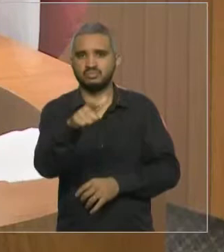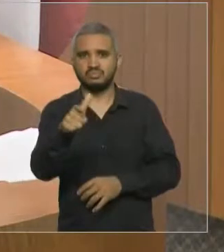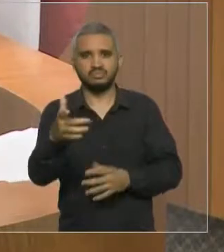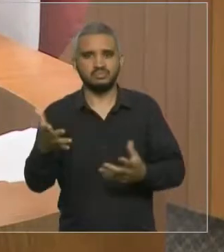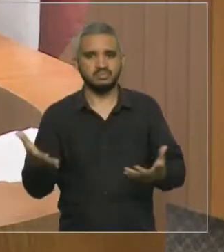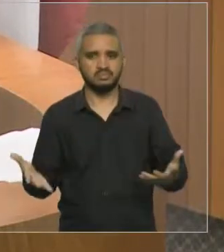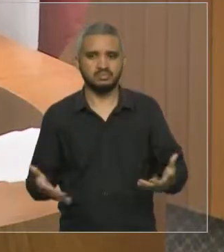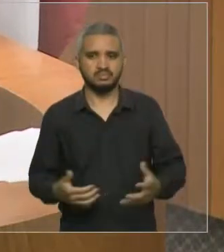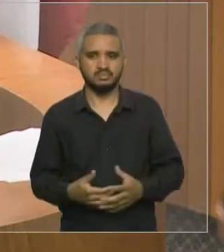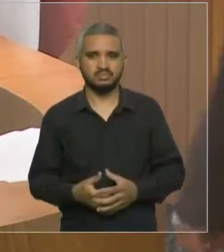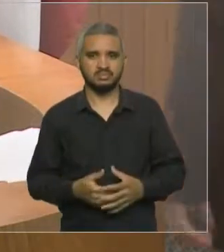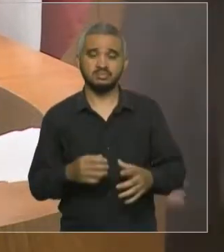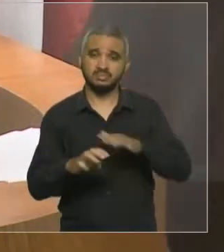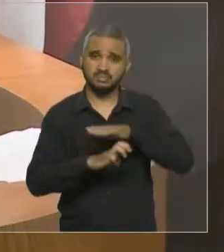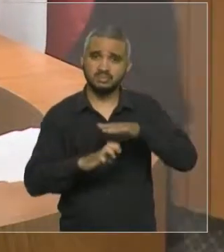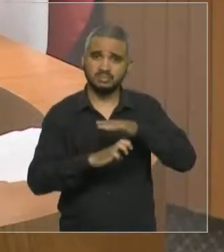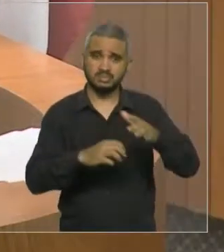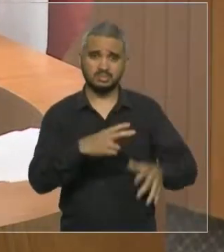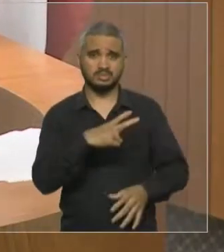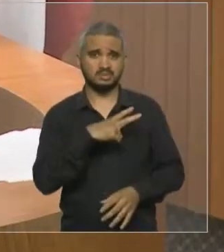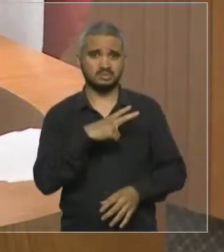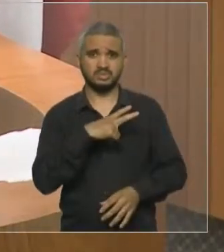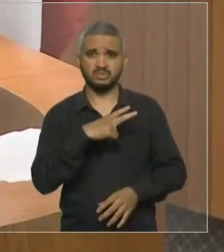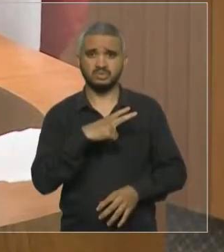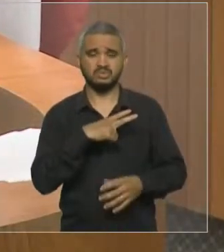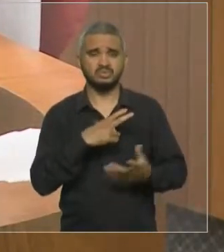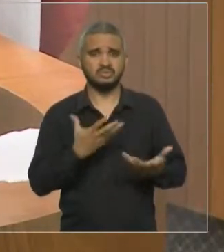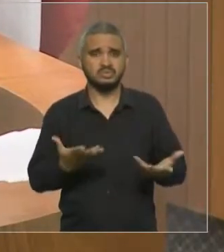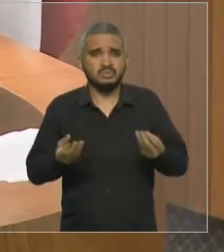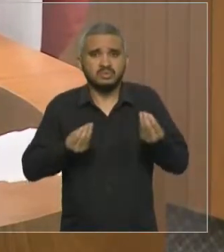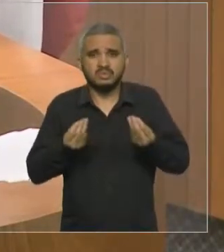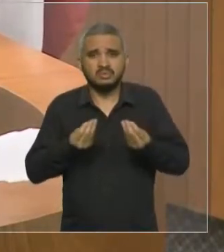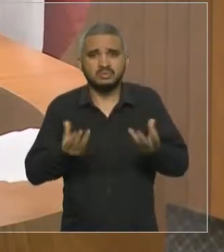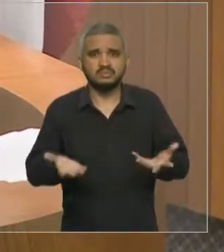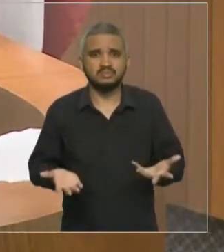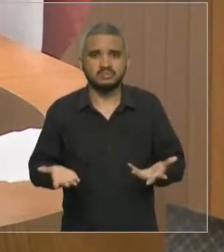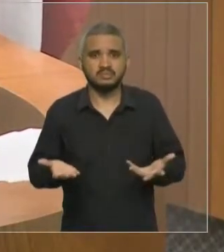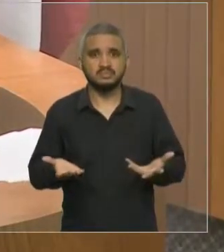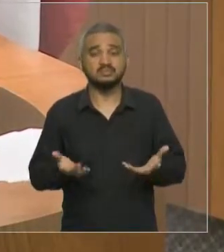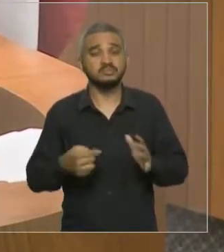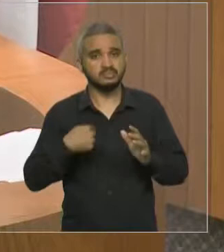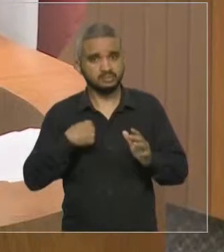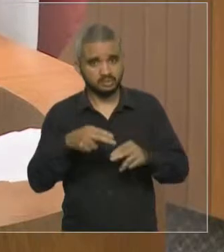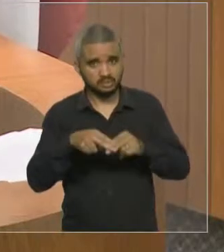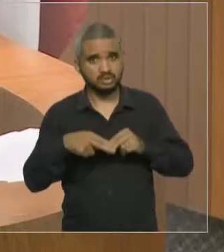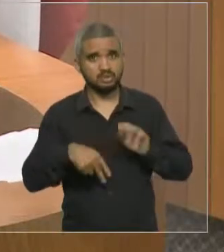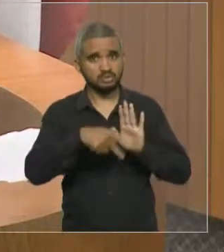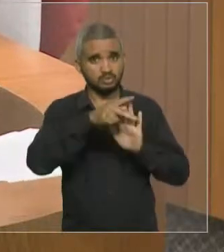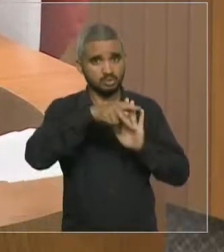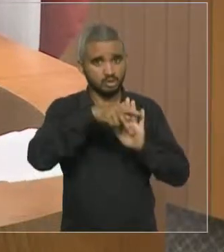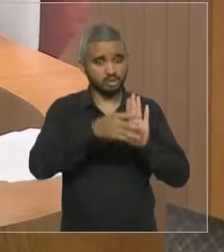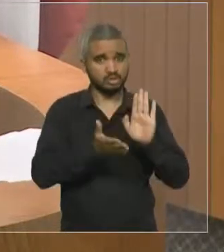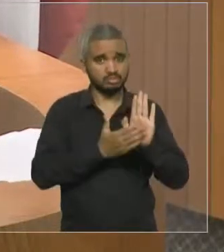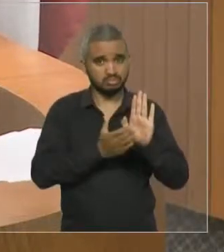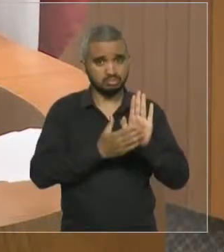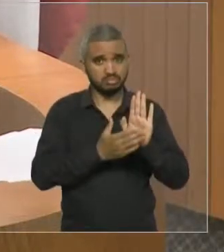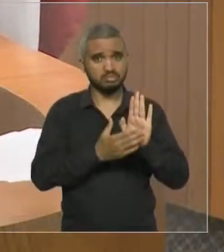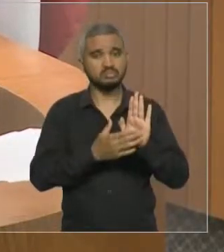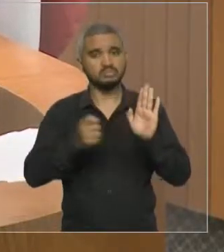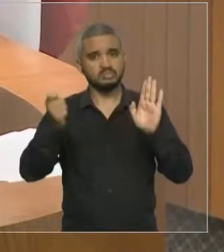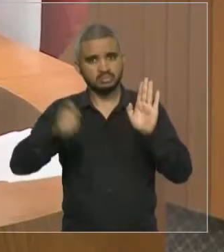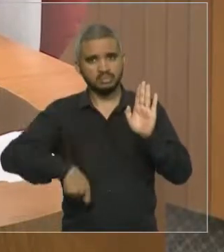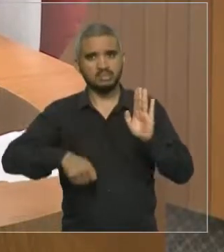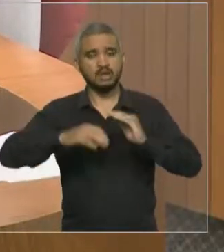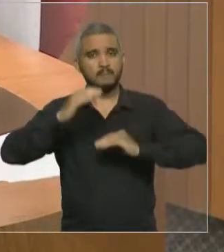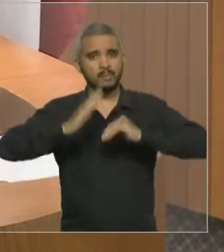privado que é concessionário de um serviço público essencial então nós apresentamos um projeto que garante ao profissional de saúde